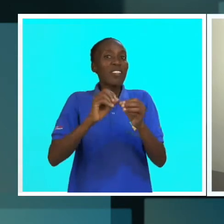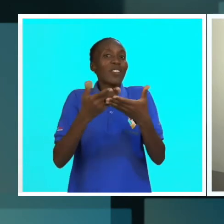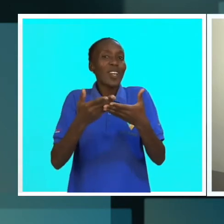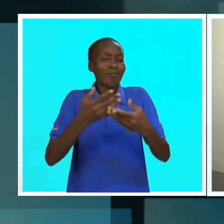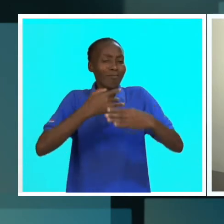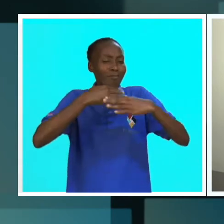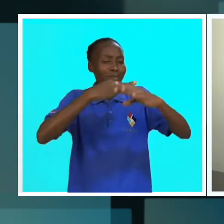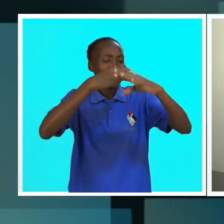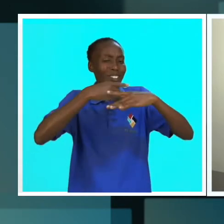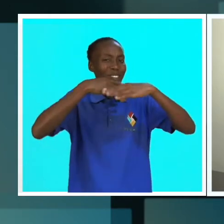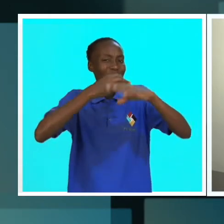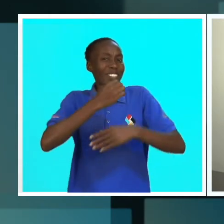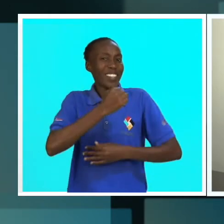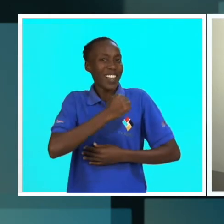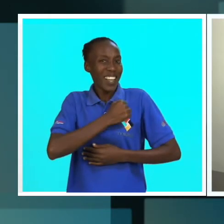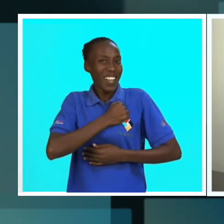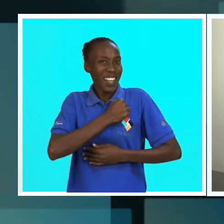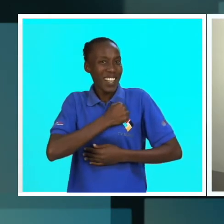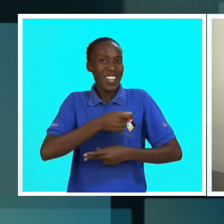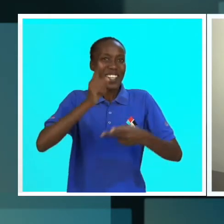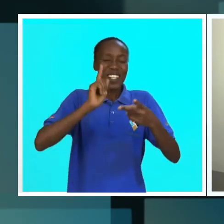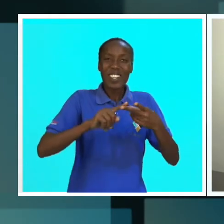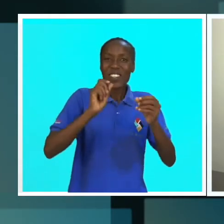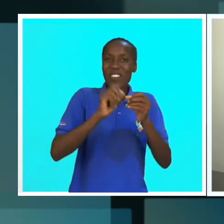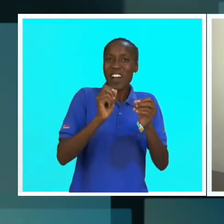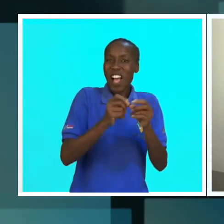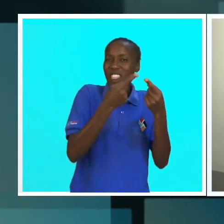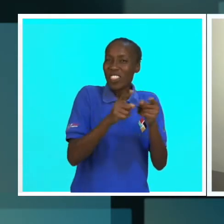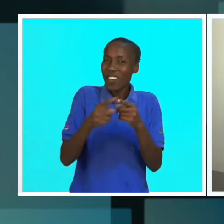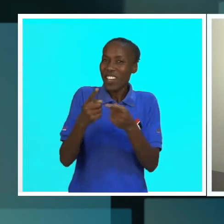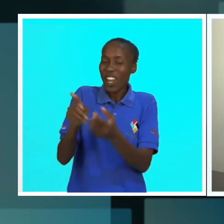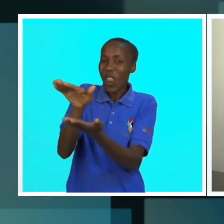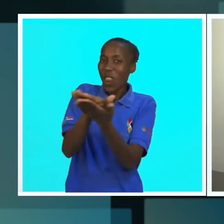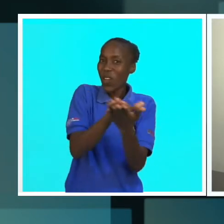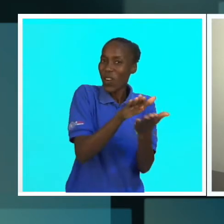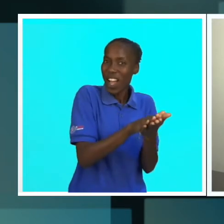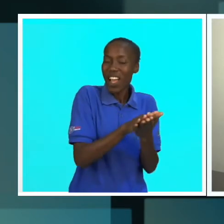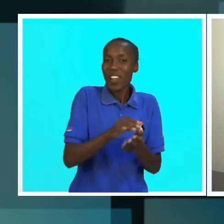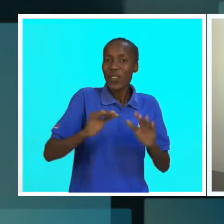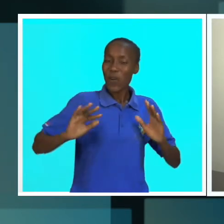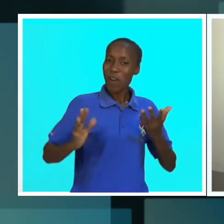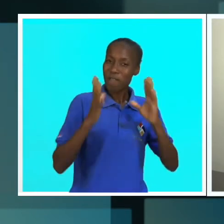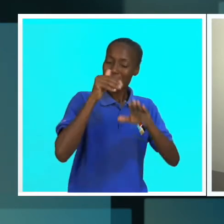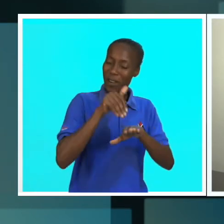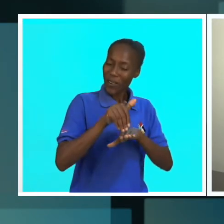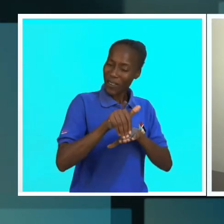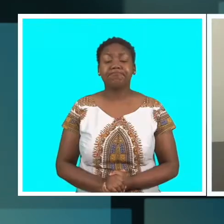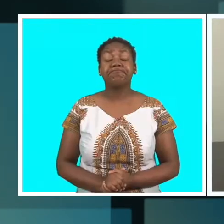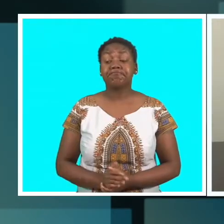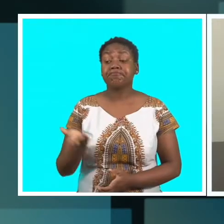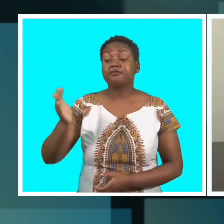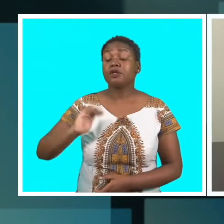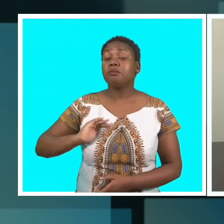faço esta minha parte de música que gosto. Faço bom inventos, faço inventos e é assim que eu levo a vida.